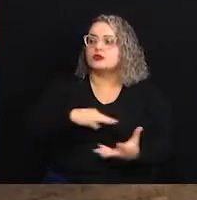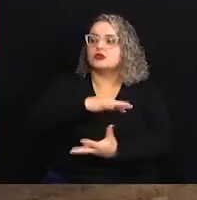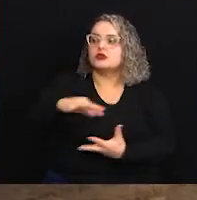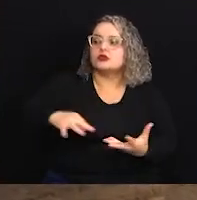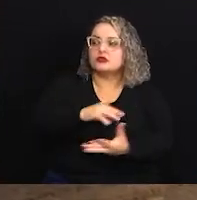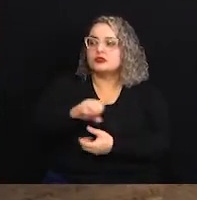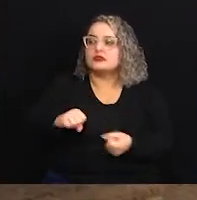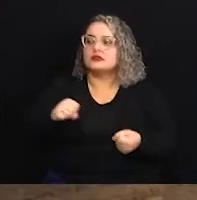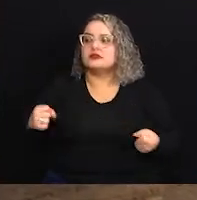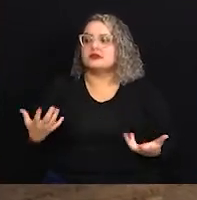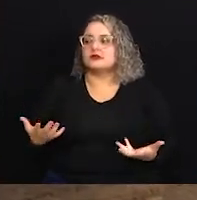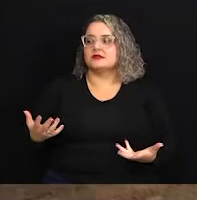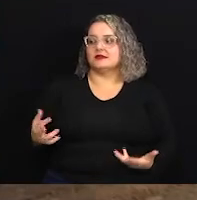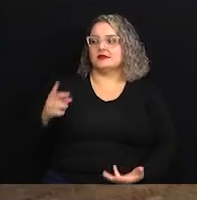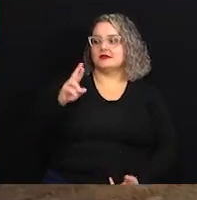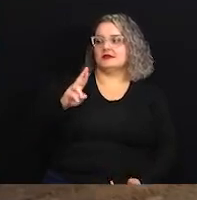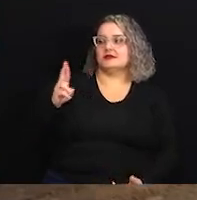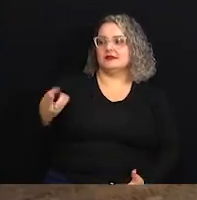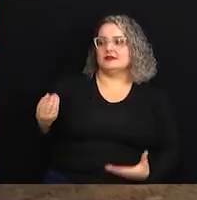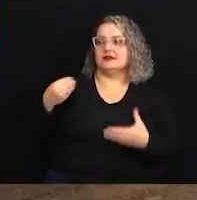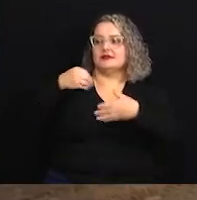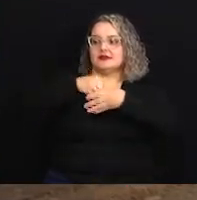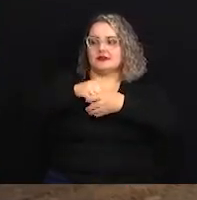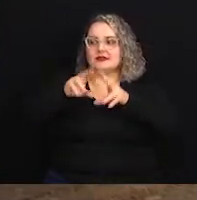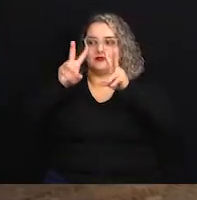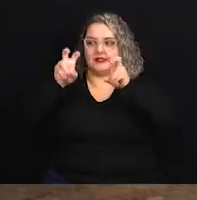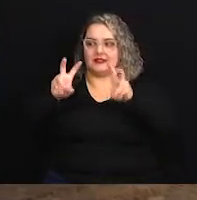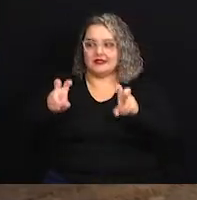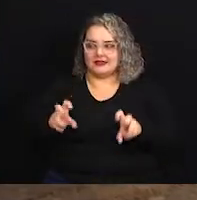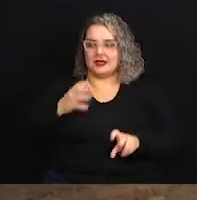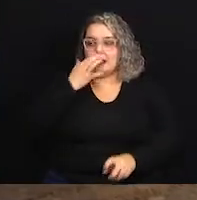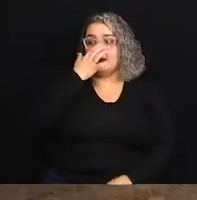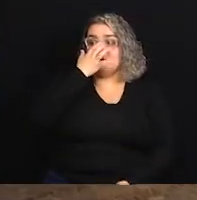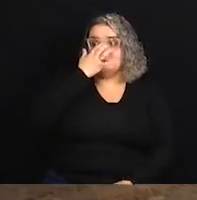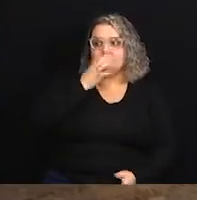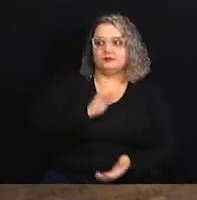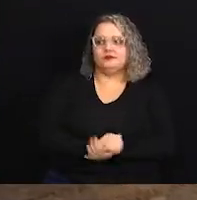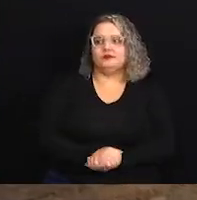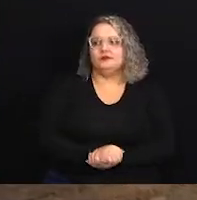sustentabilidade, esses R's dentro desse tema.